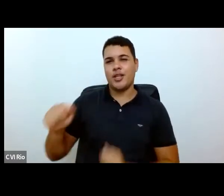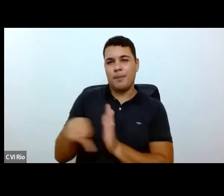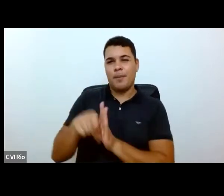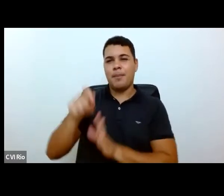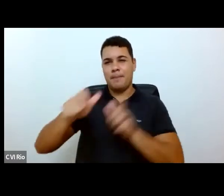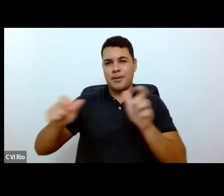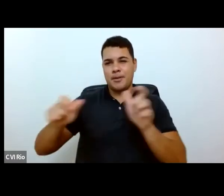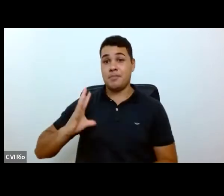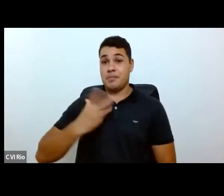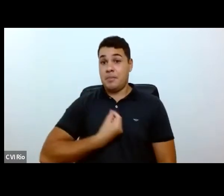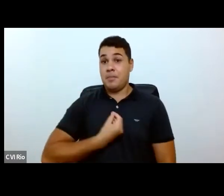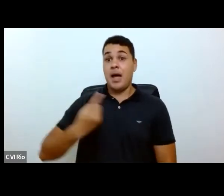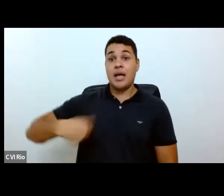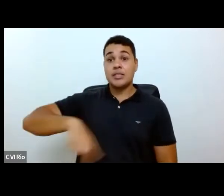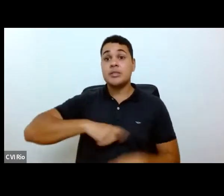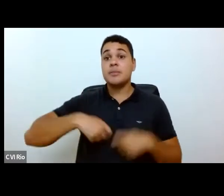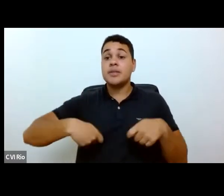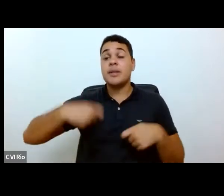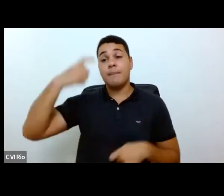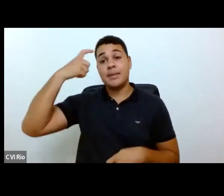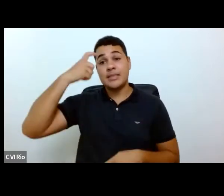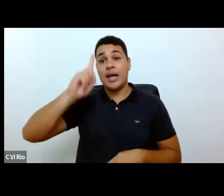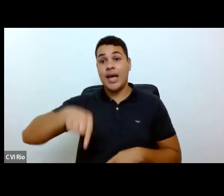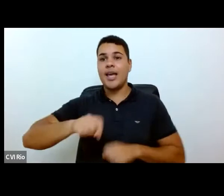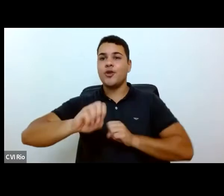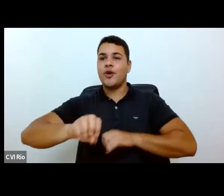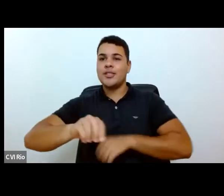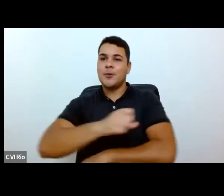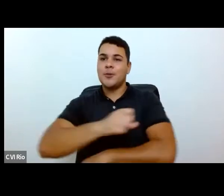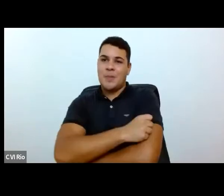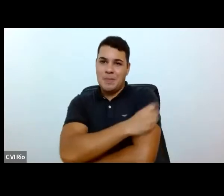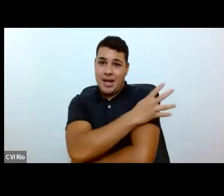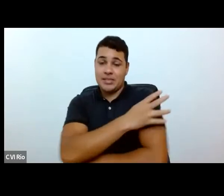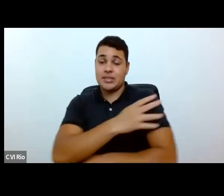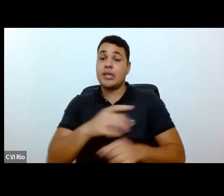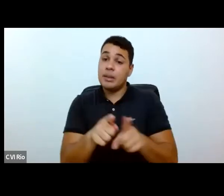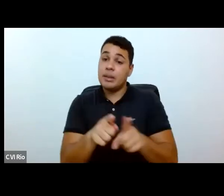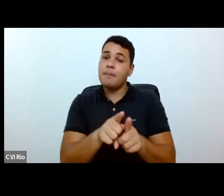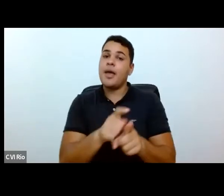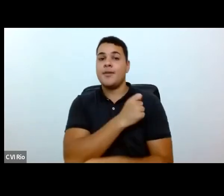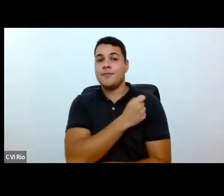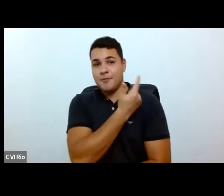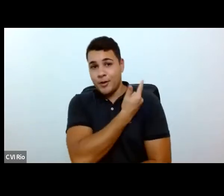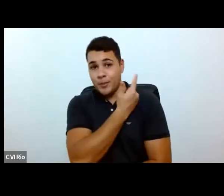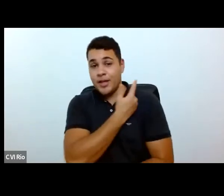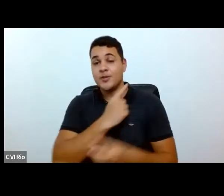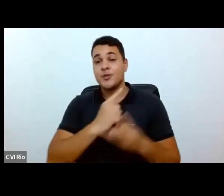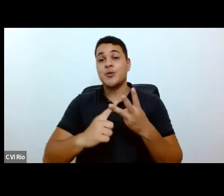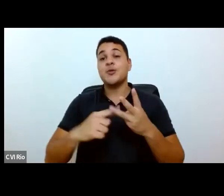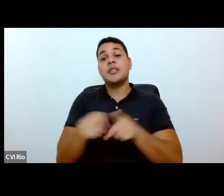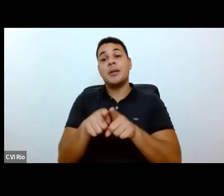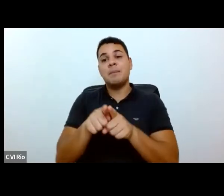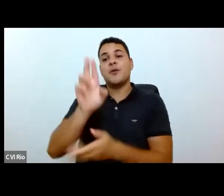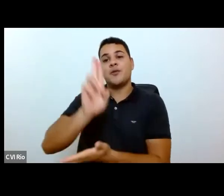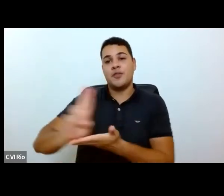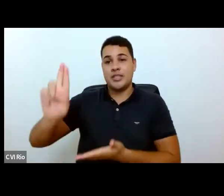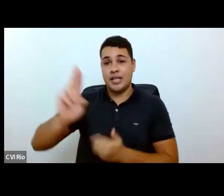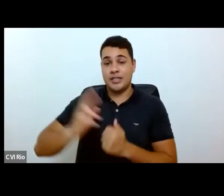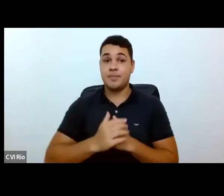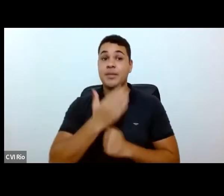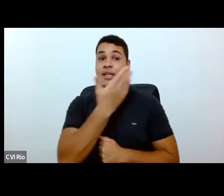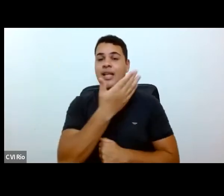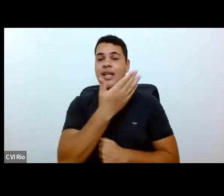básica até mesmo a pós-graduação, como temos, né, as cotas trans na universidade. E aí, através da cota trans na UF, no programa